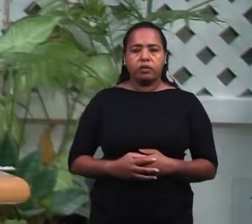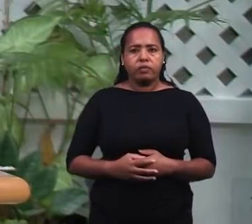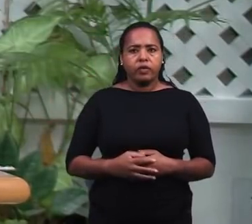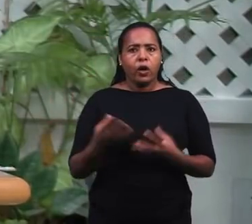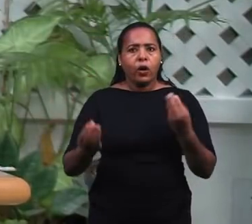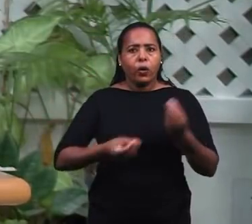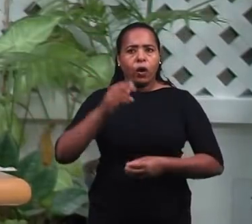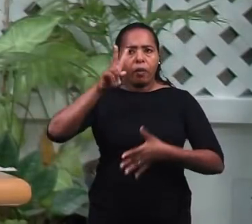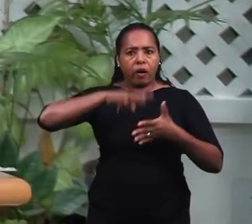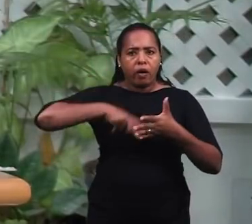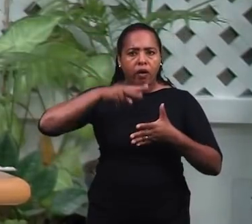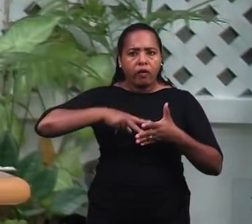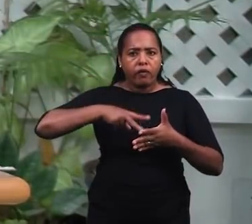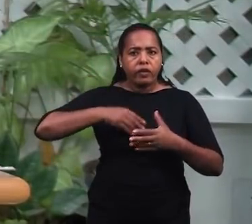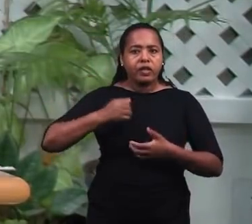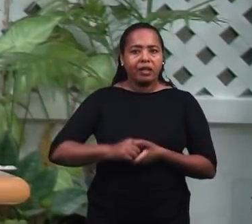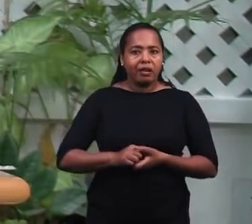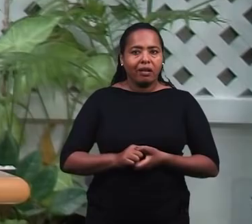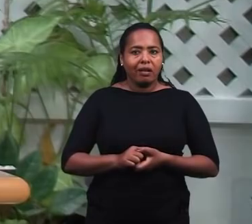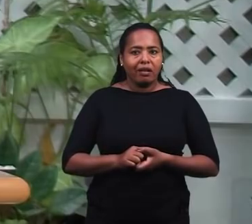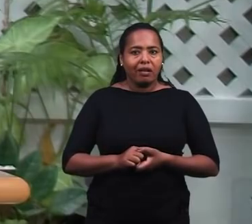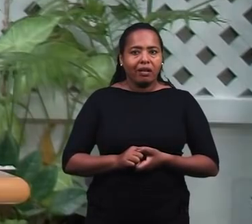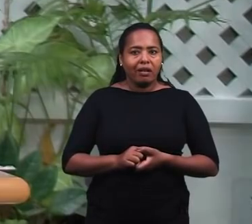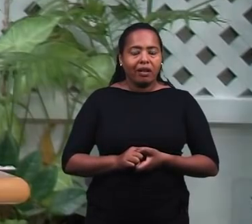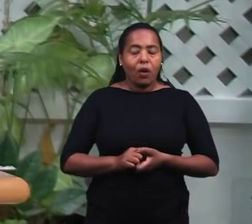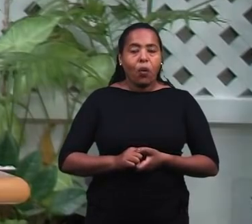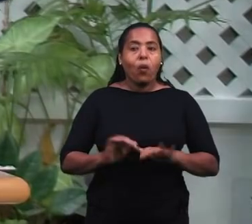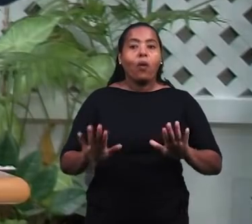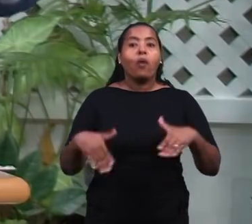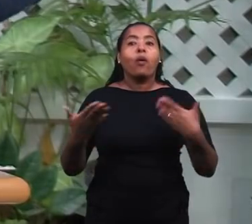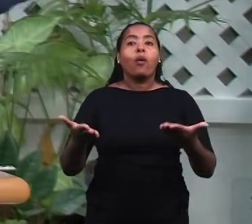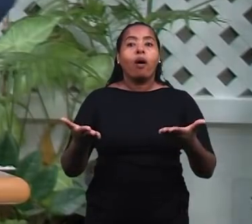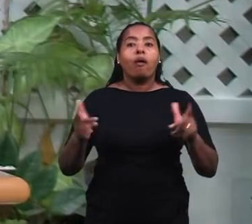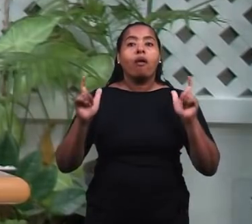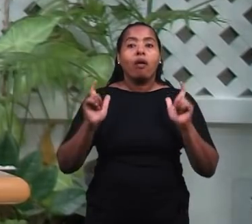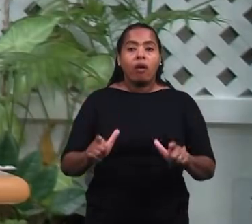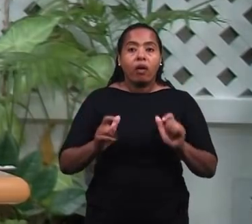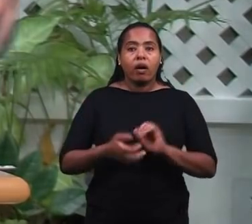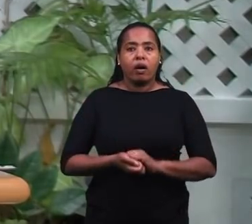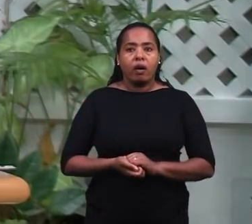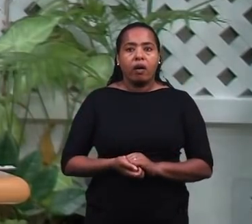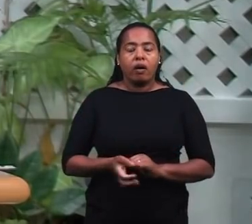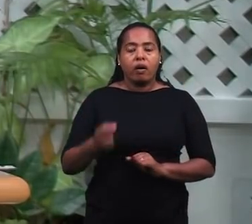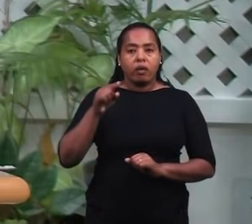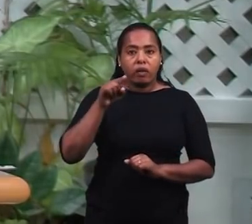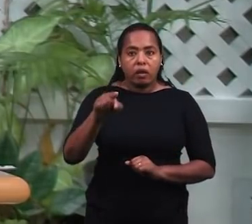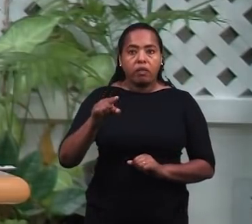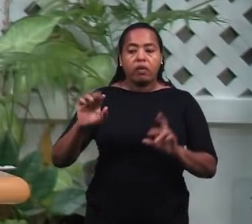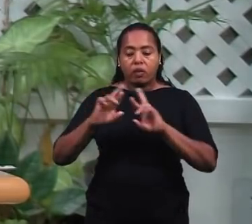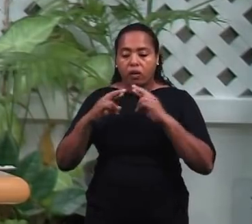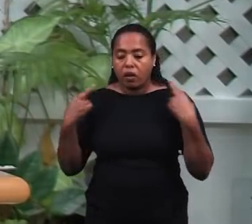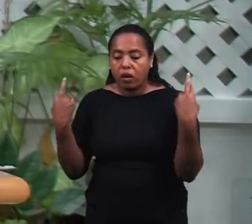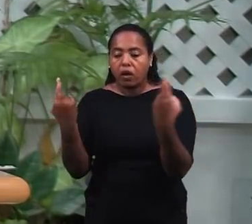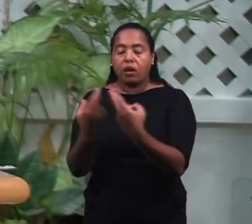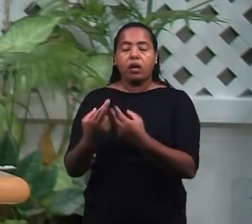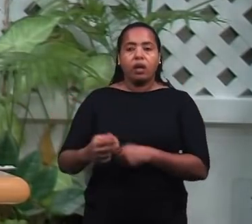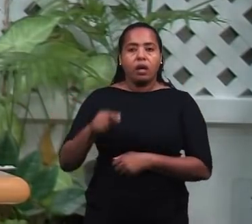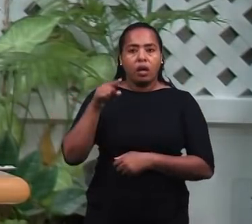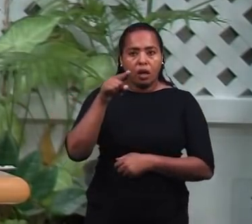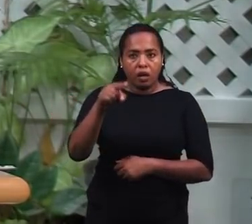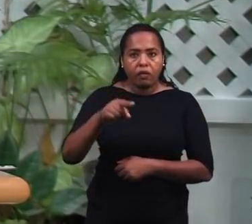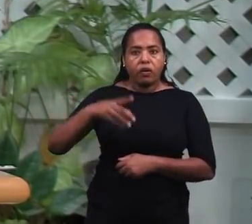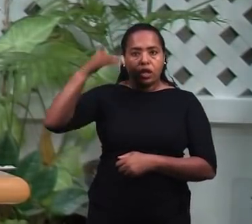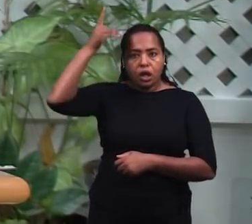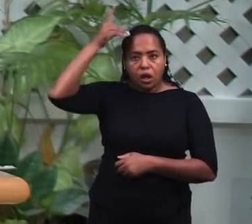Onde você vai encontrar isso é que você tem que ver. Qual o lugar que você vai encontrar para que você possa se reunir, para que você